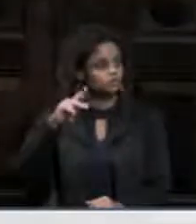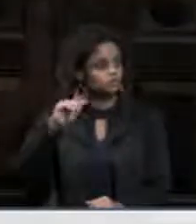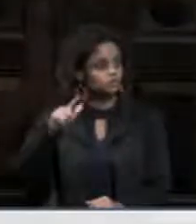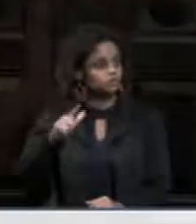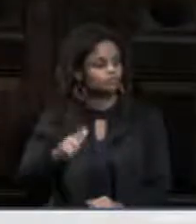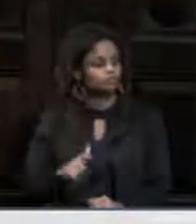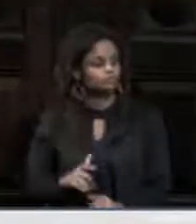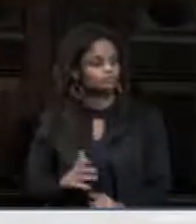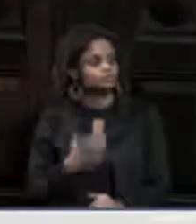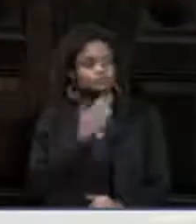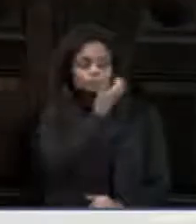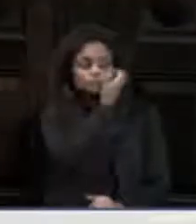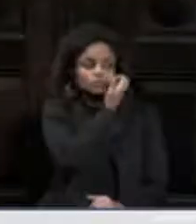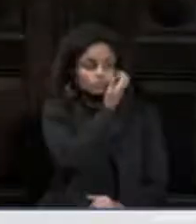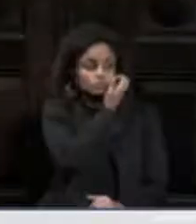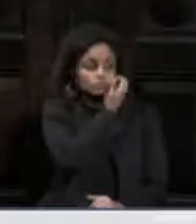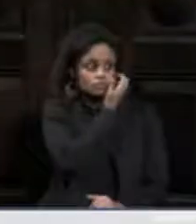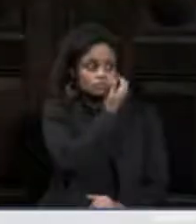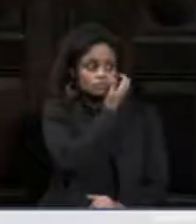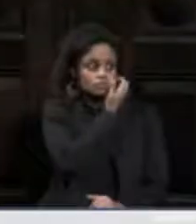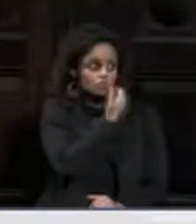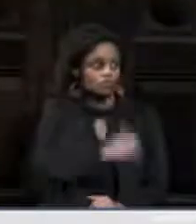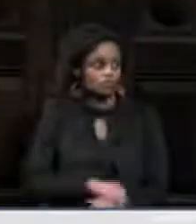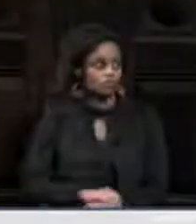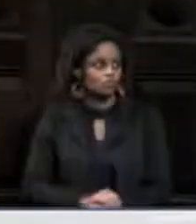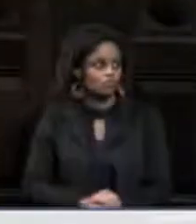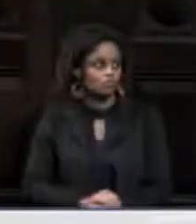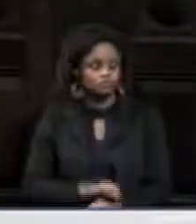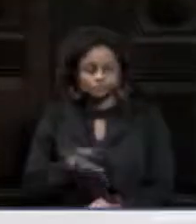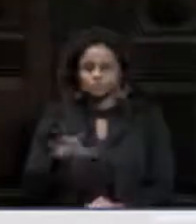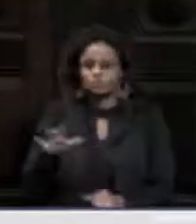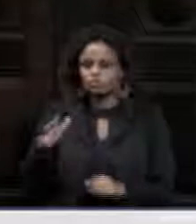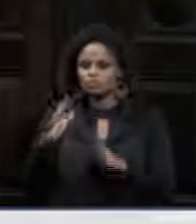Restinga, em Banco de Dunas, começa a ganhar melhoramento.